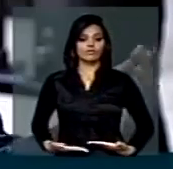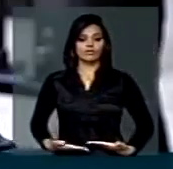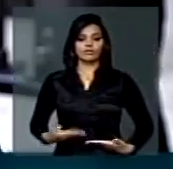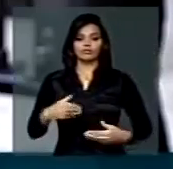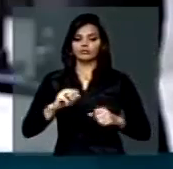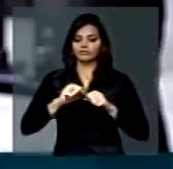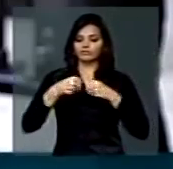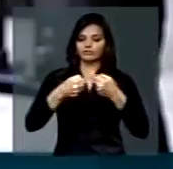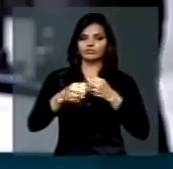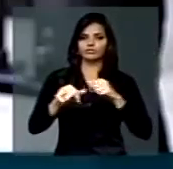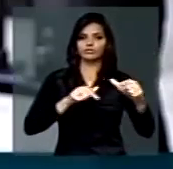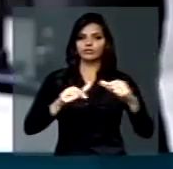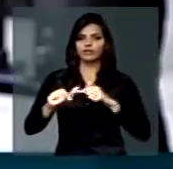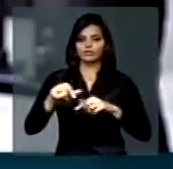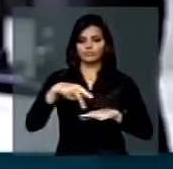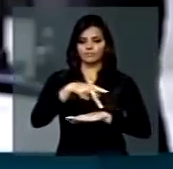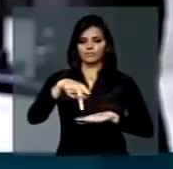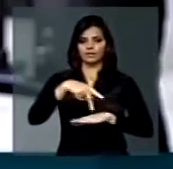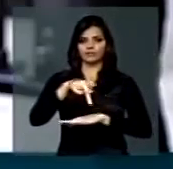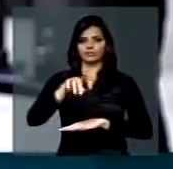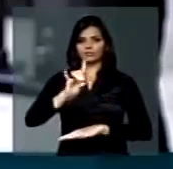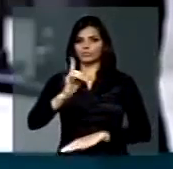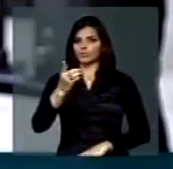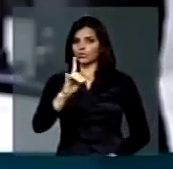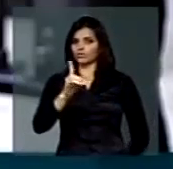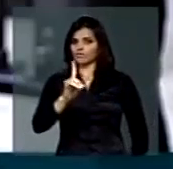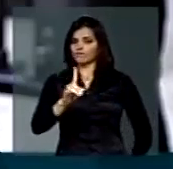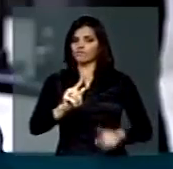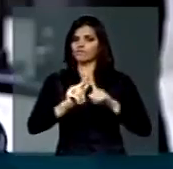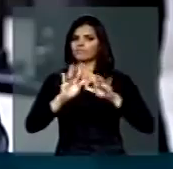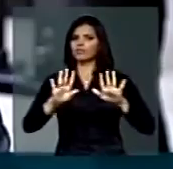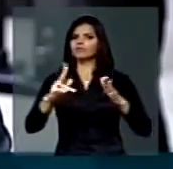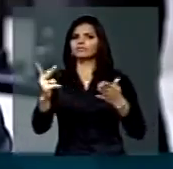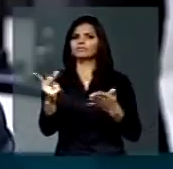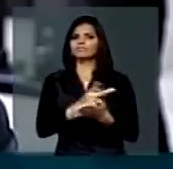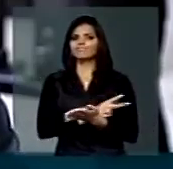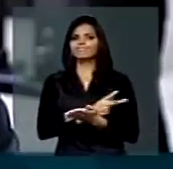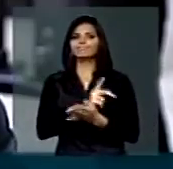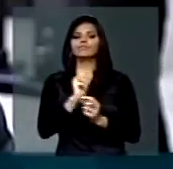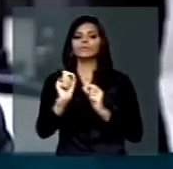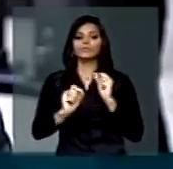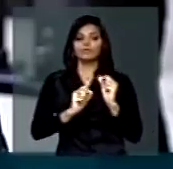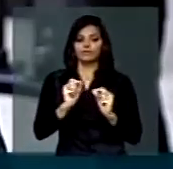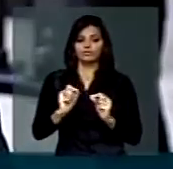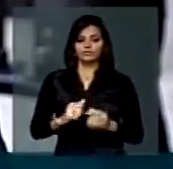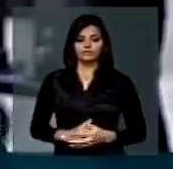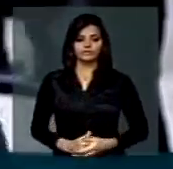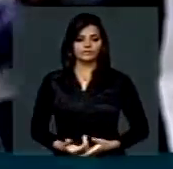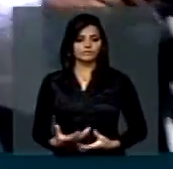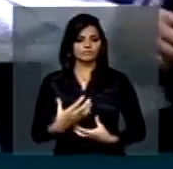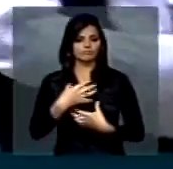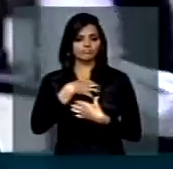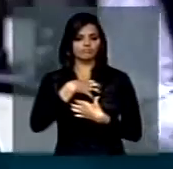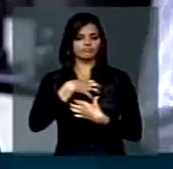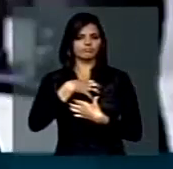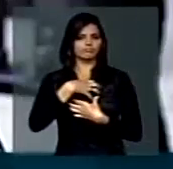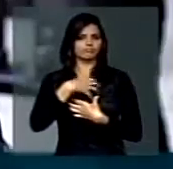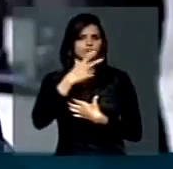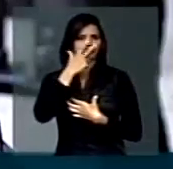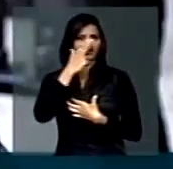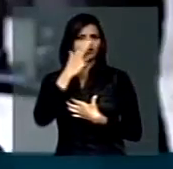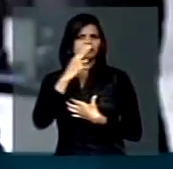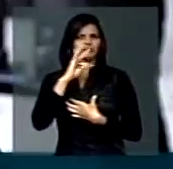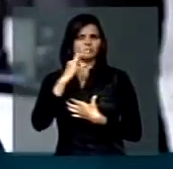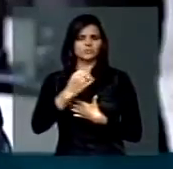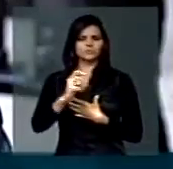quando esteve na Bolívia, mas o que desencadeou essa situação foi a sensação de ser